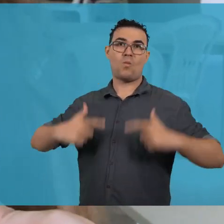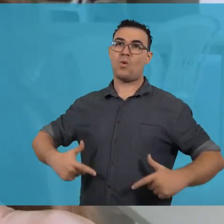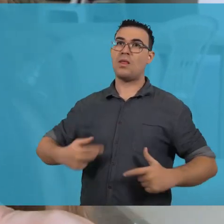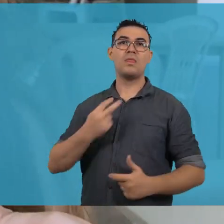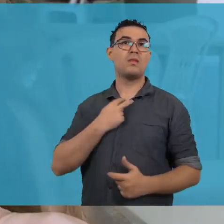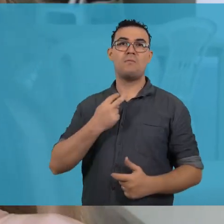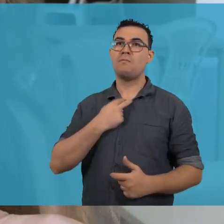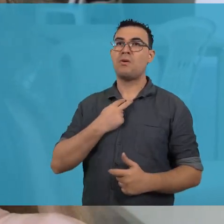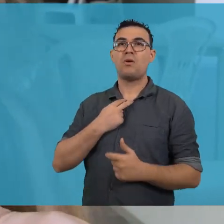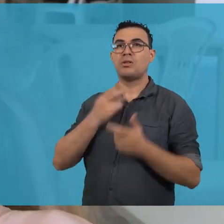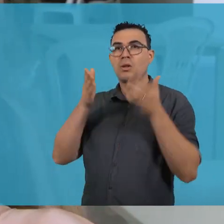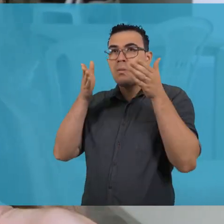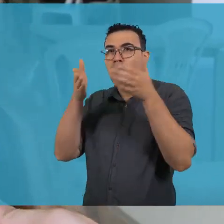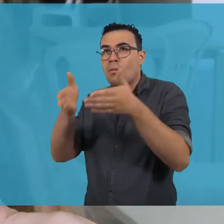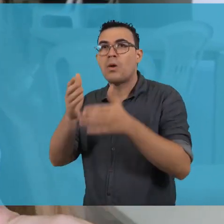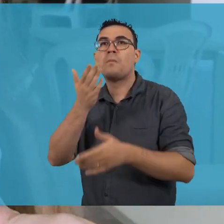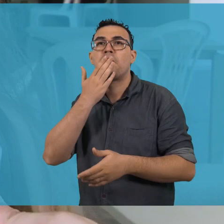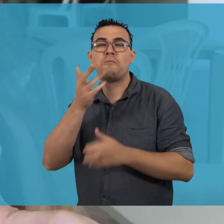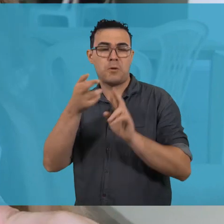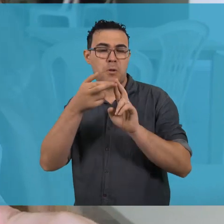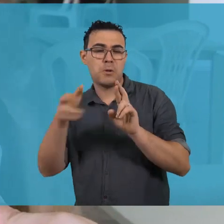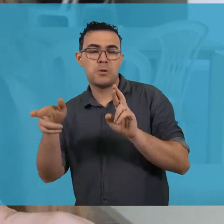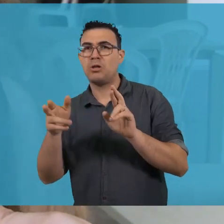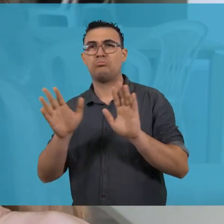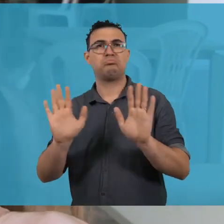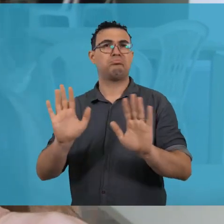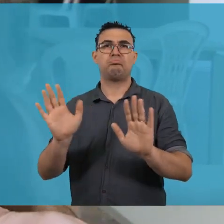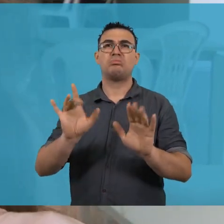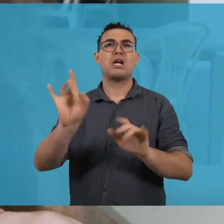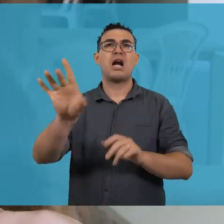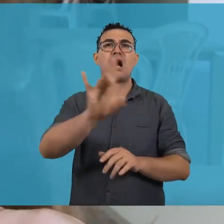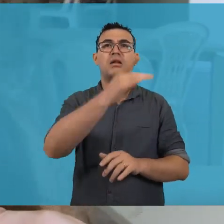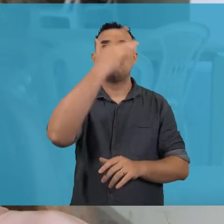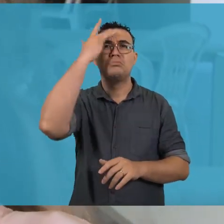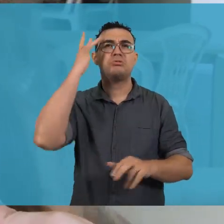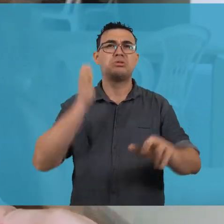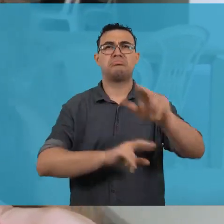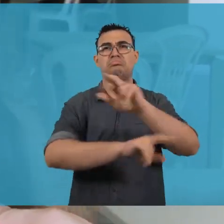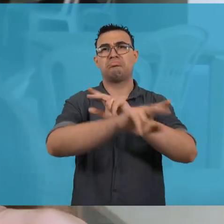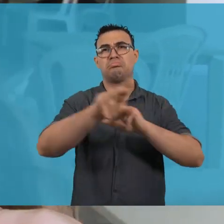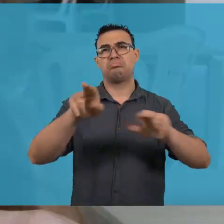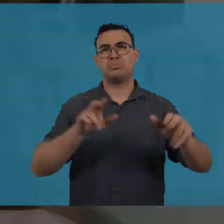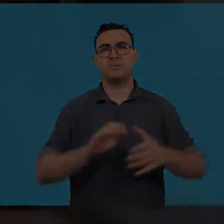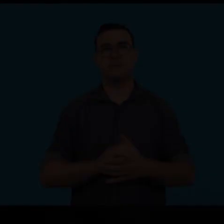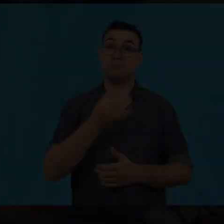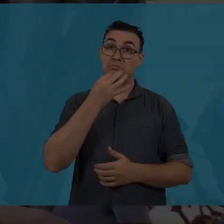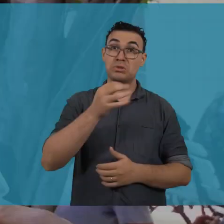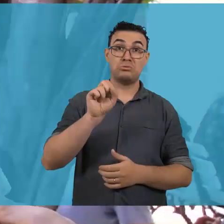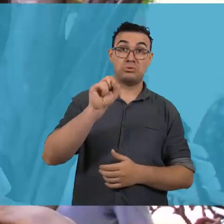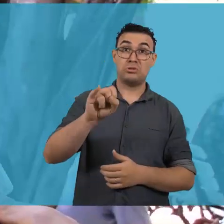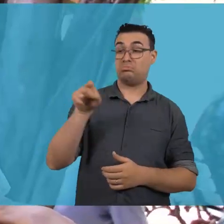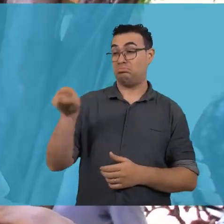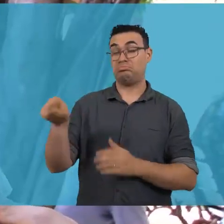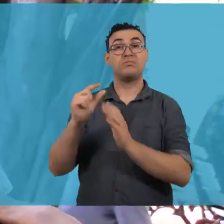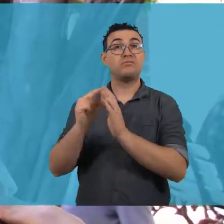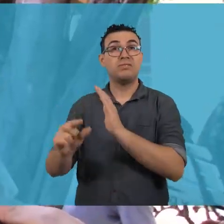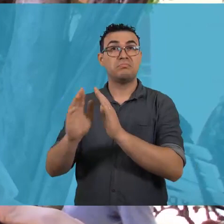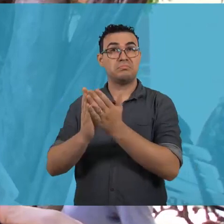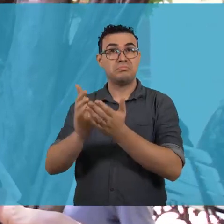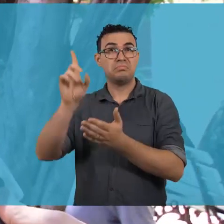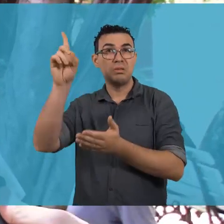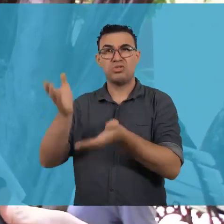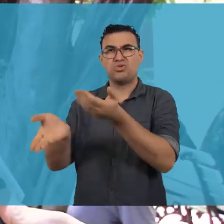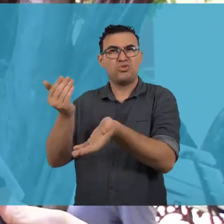de representatividade com conceitos, sei lá, religiosos que varia muito de pessoa para pessoa. Se for retirar